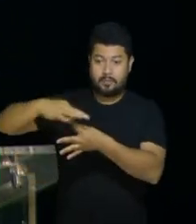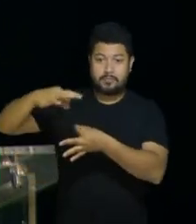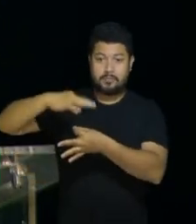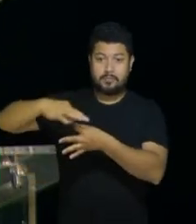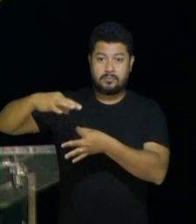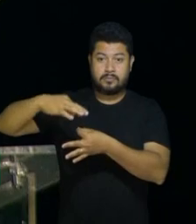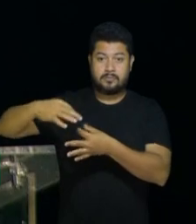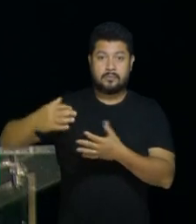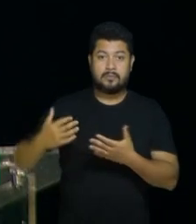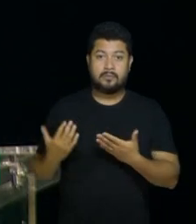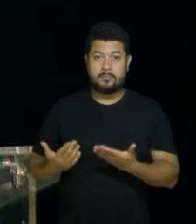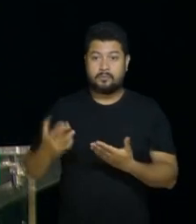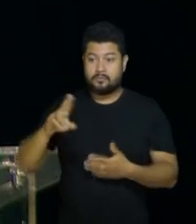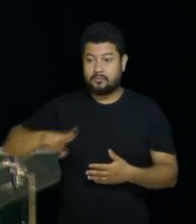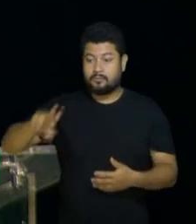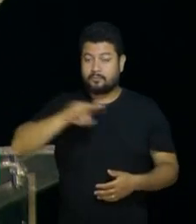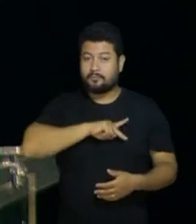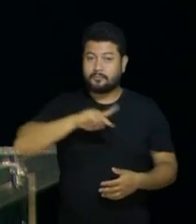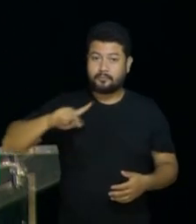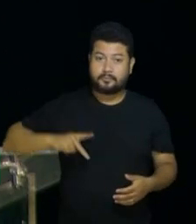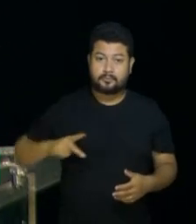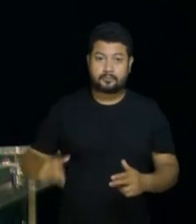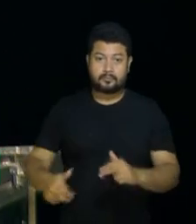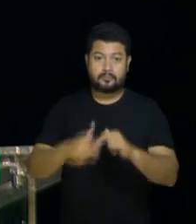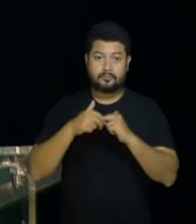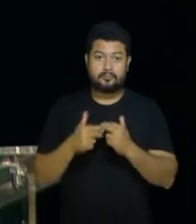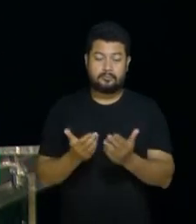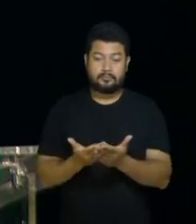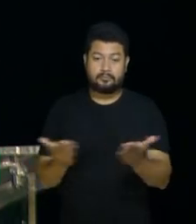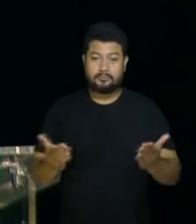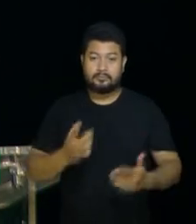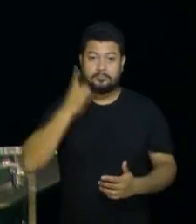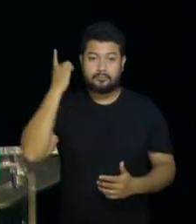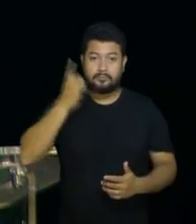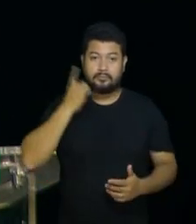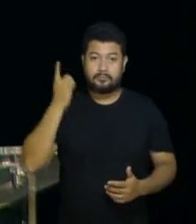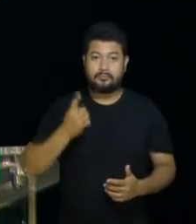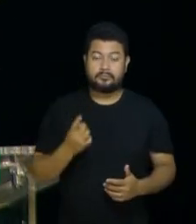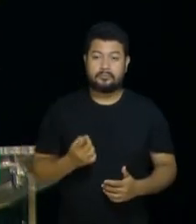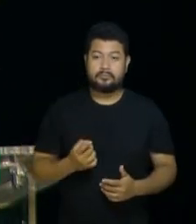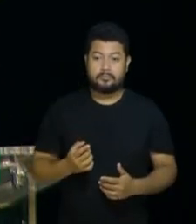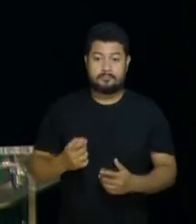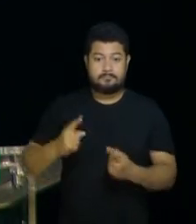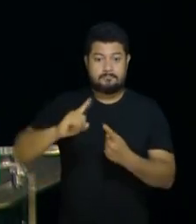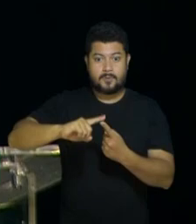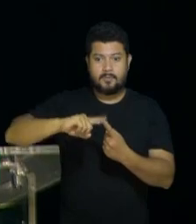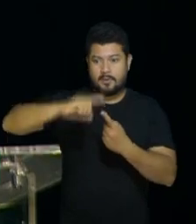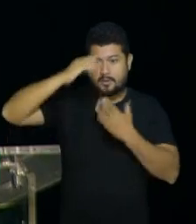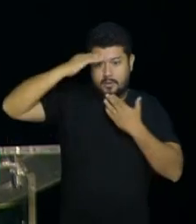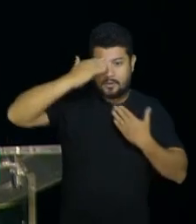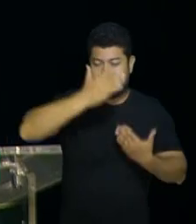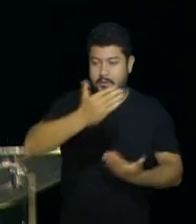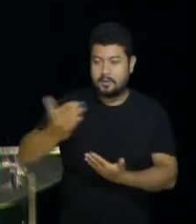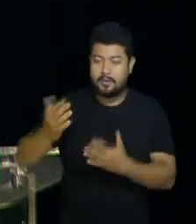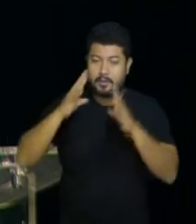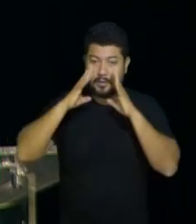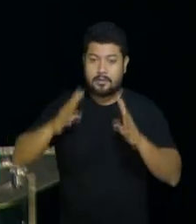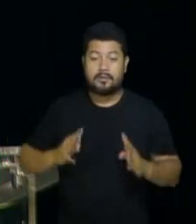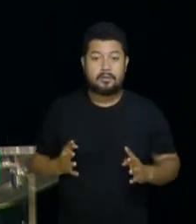de utilidade pública. Portanto, senhores deputados, queremos agradecer a atenção de vocês e